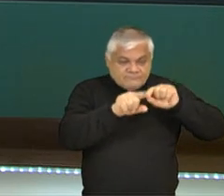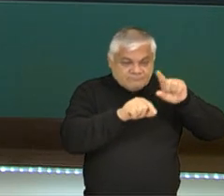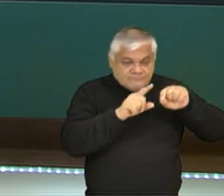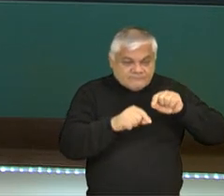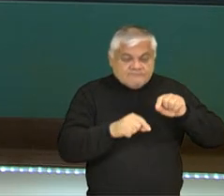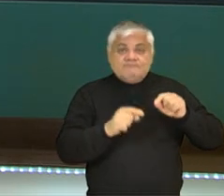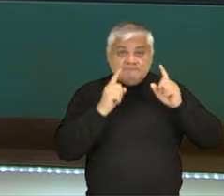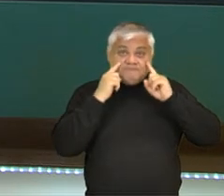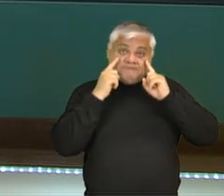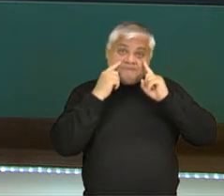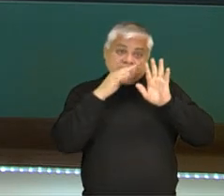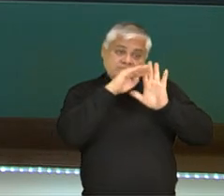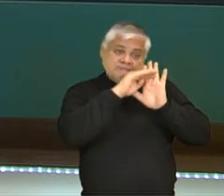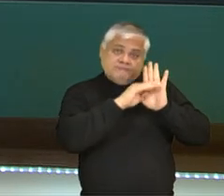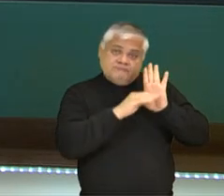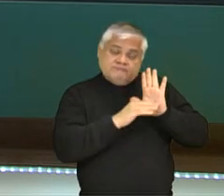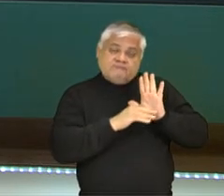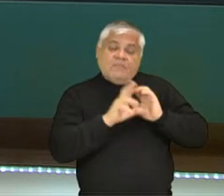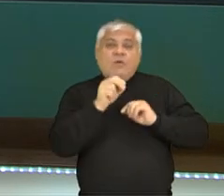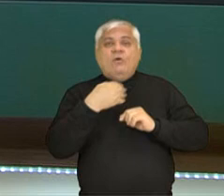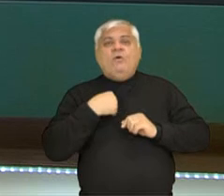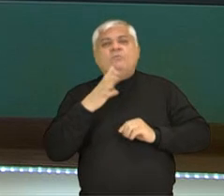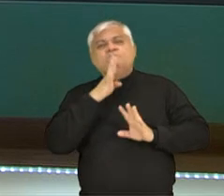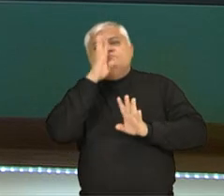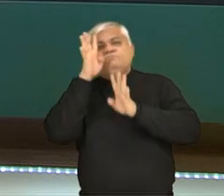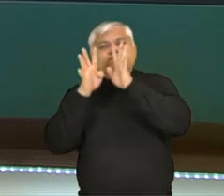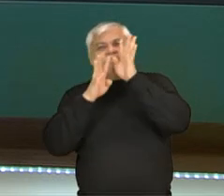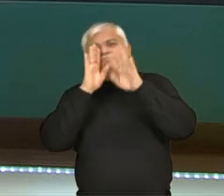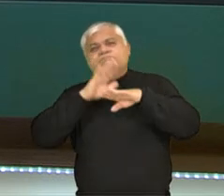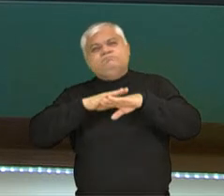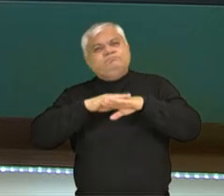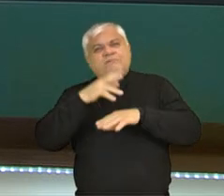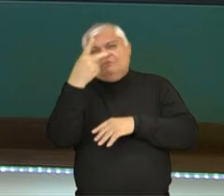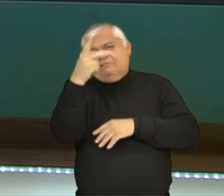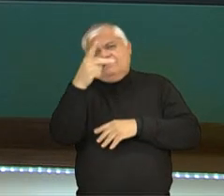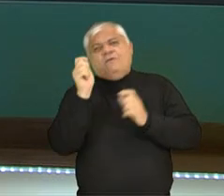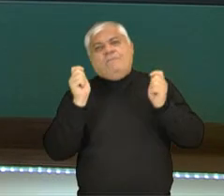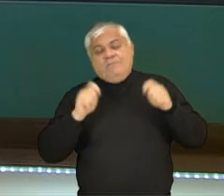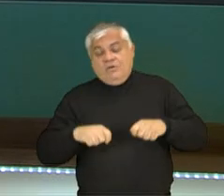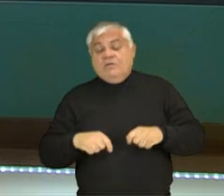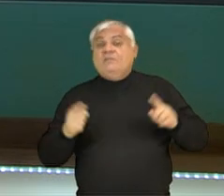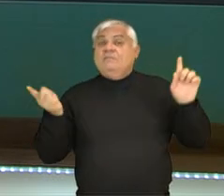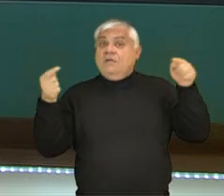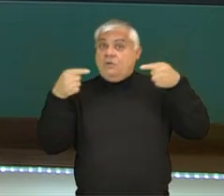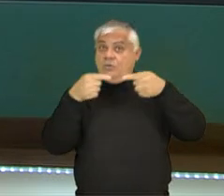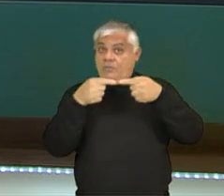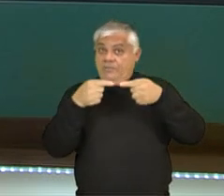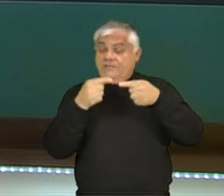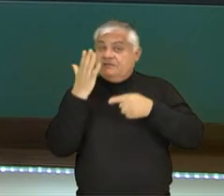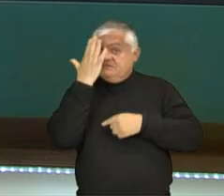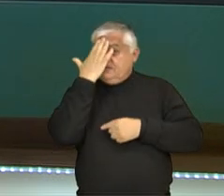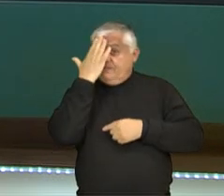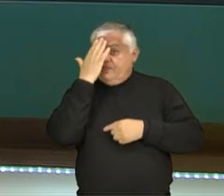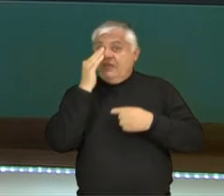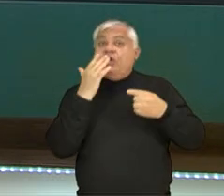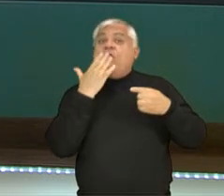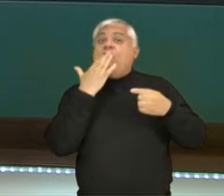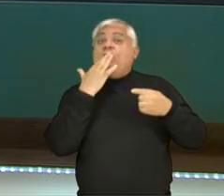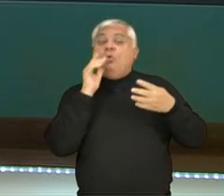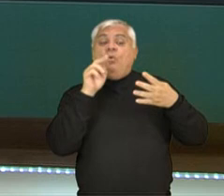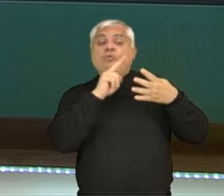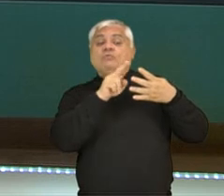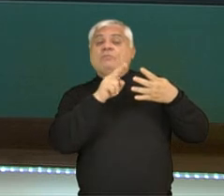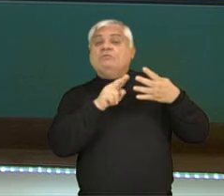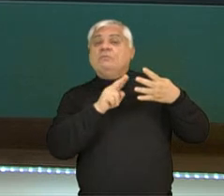segui-las, recomendado, né? Ou pode seguir uma própria padronização sua, desde que você saiba que cor corresponde a cada